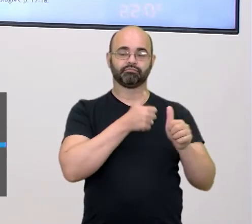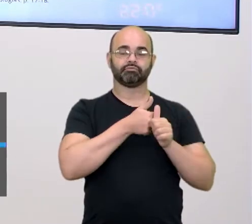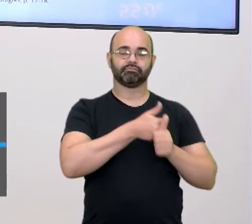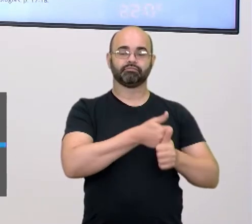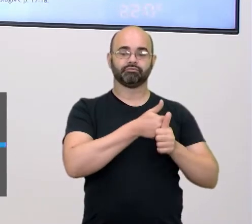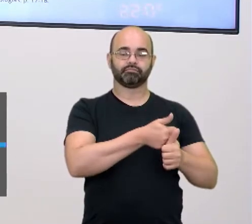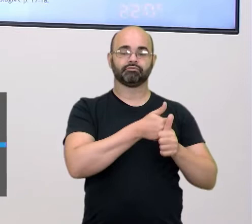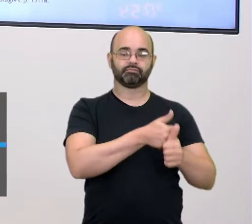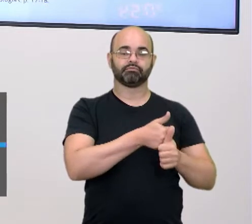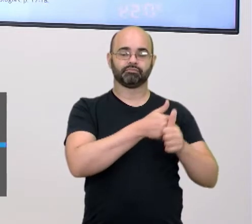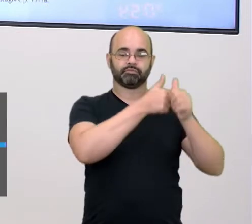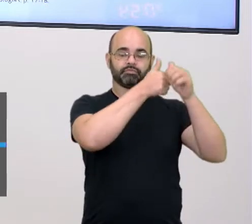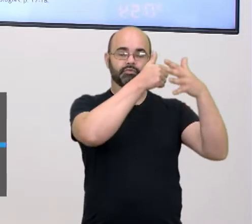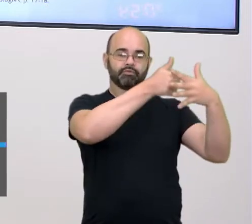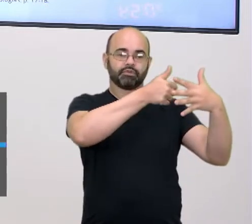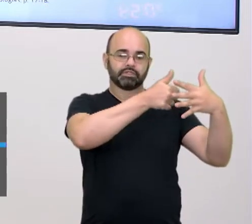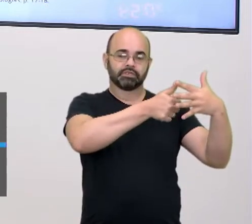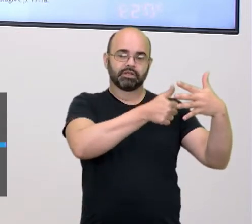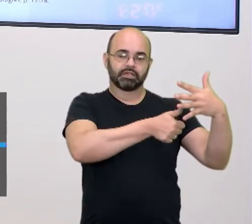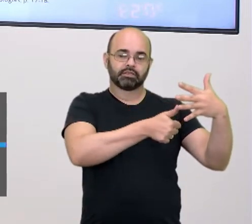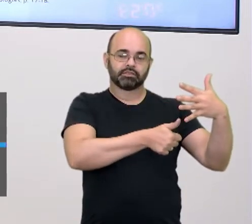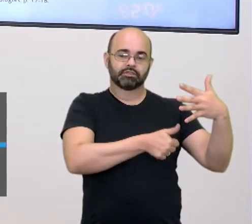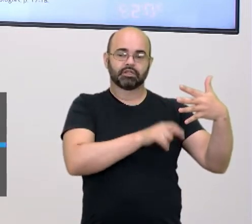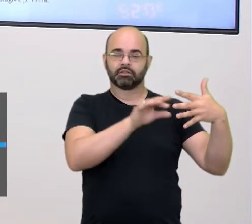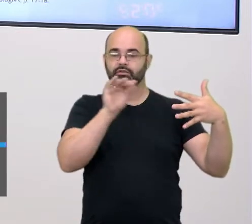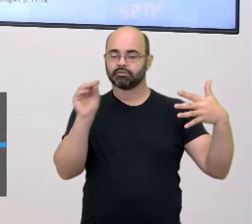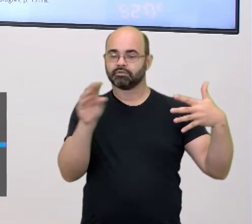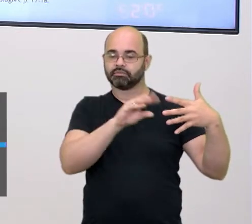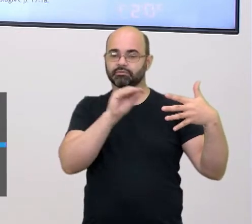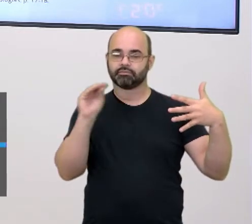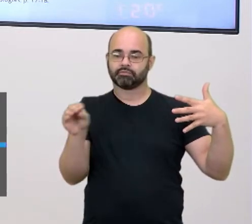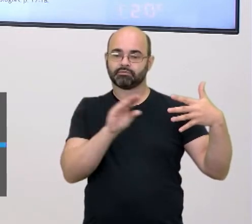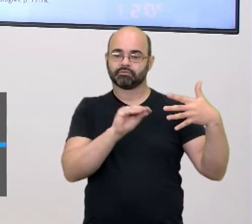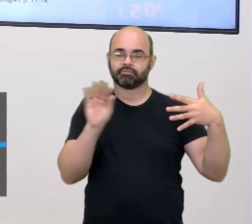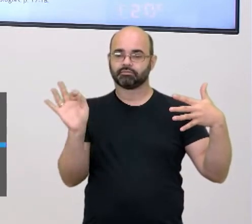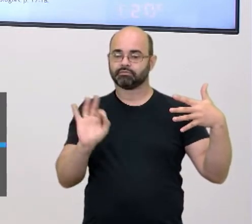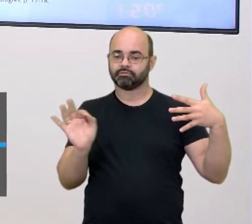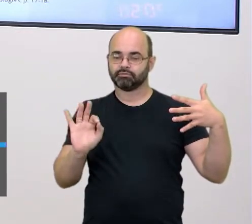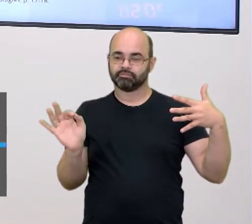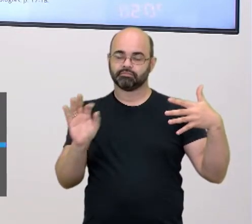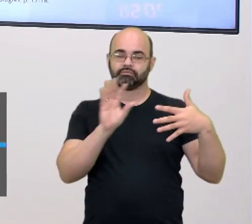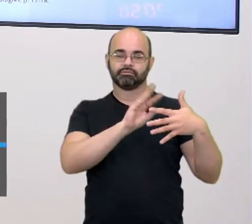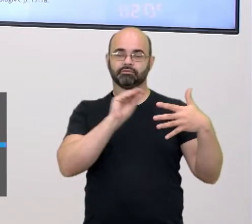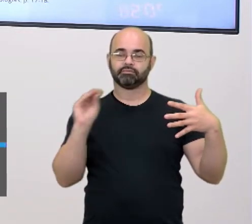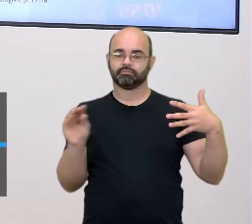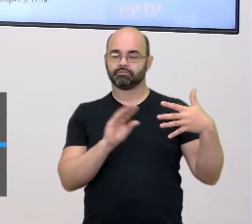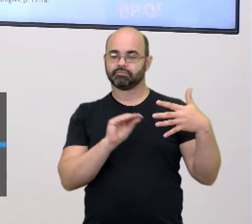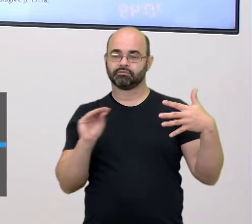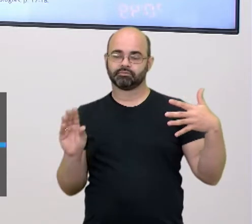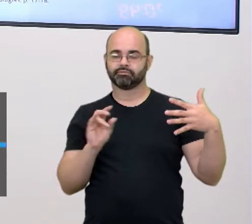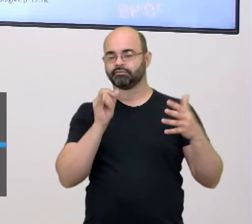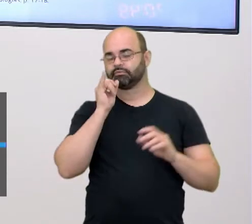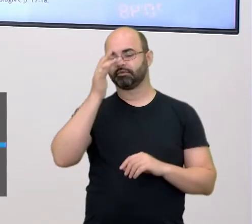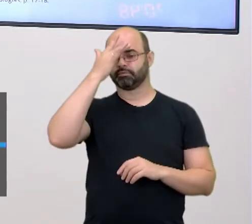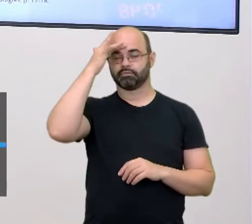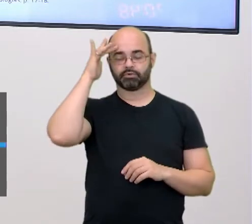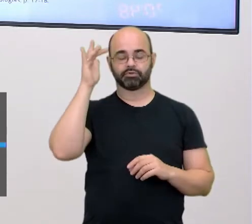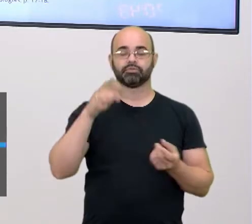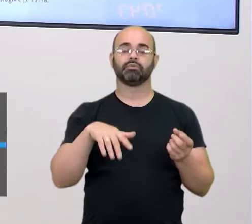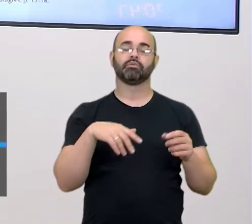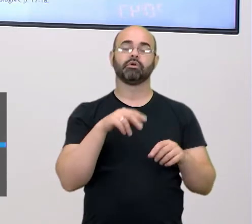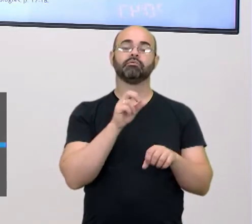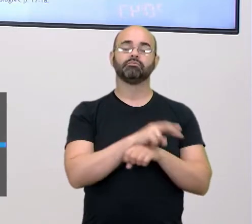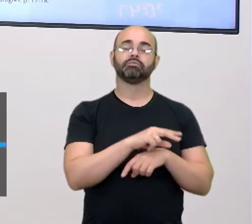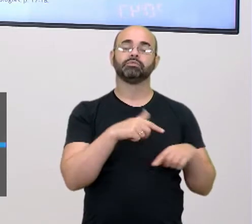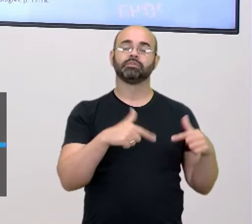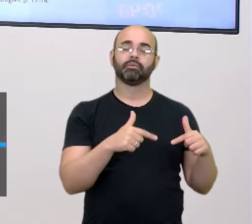que a aula tem. Tá? Quantas pessoas estão efetivamente, sei lá, empregadas? Pode acontecer